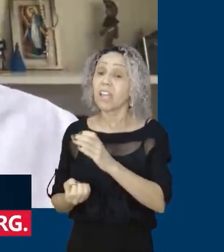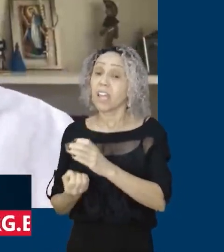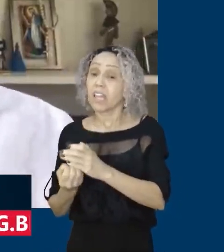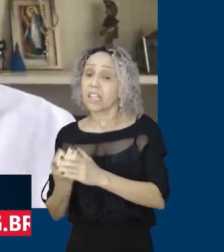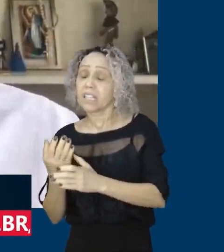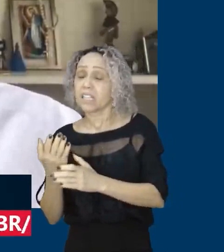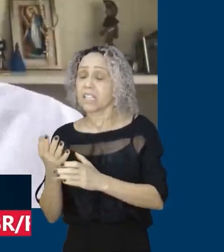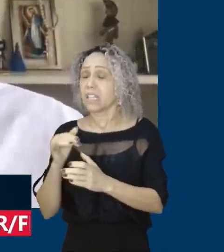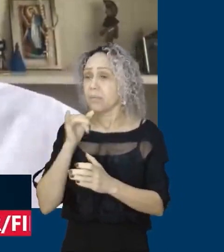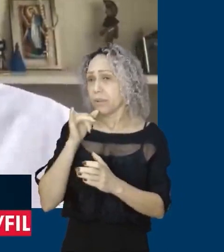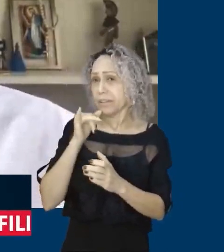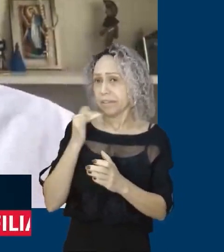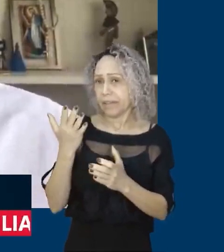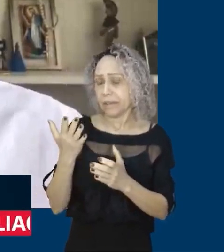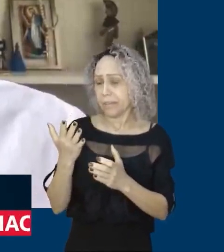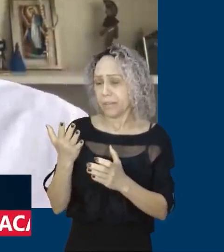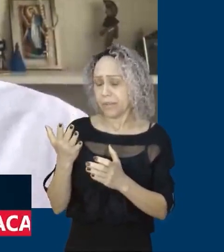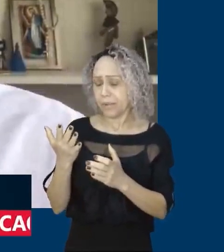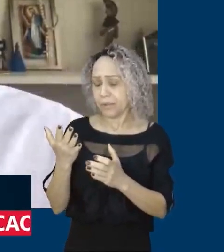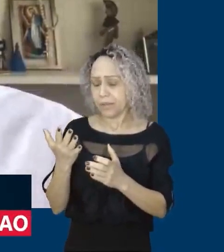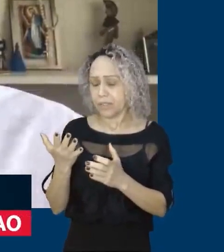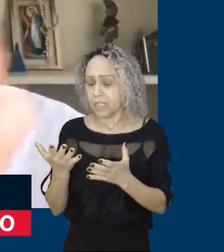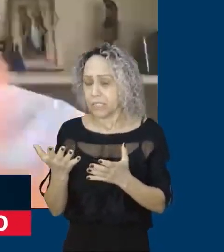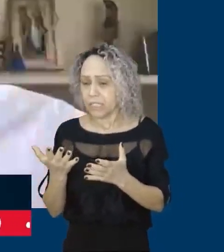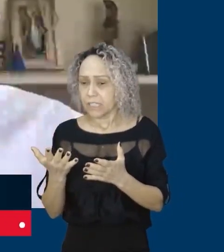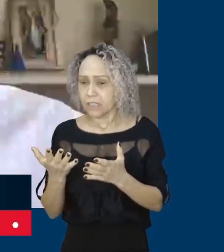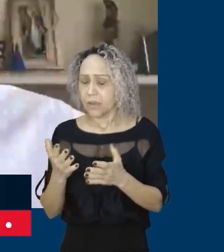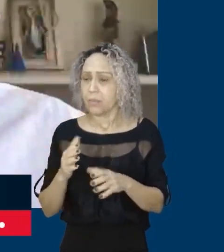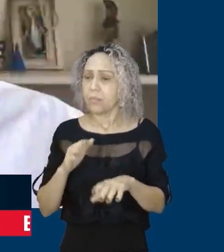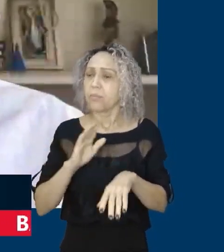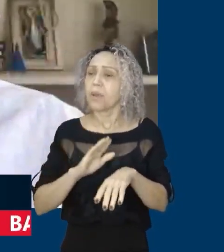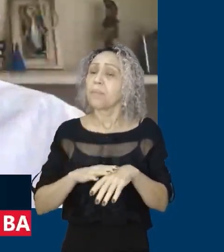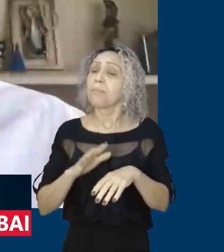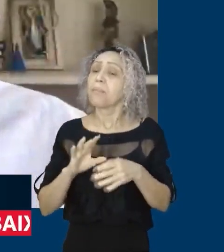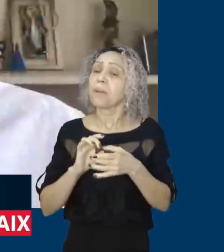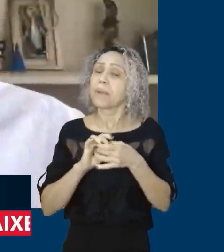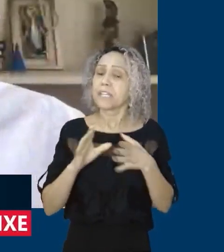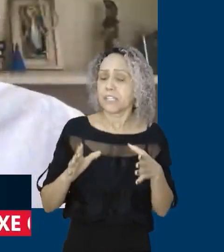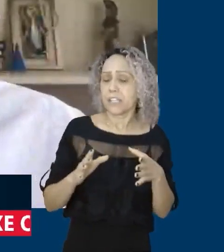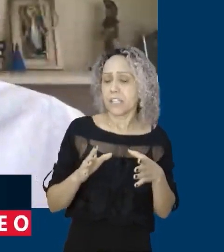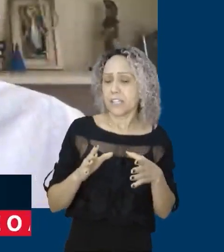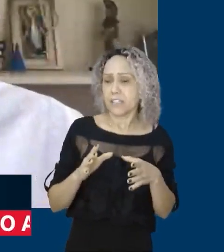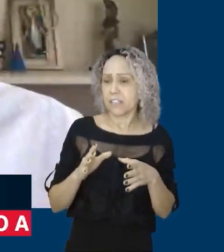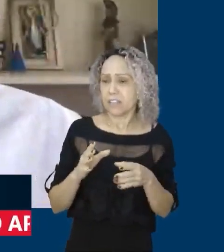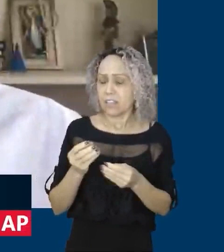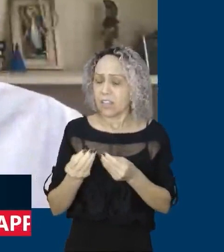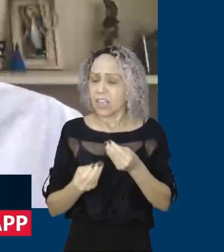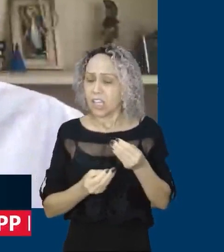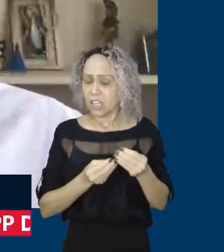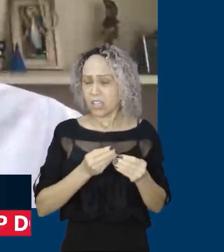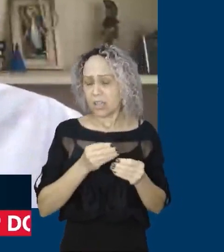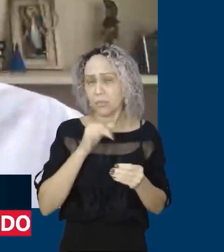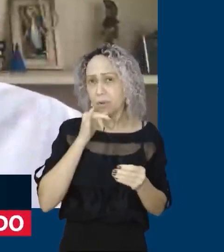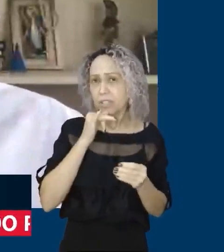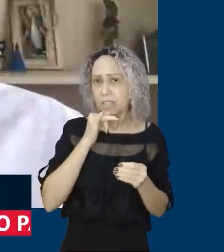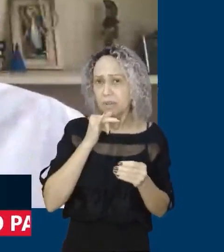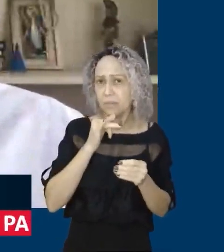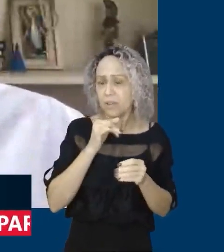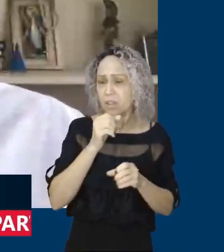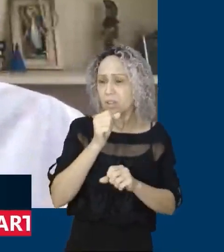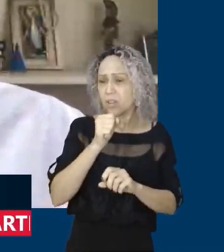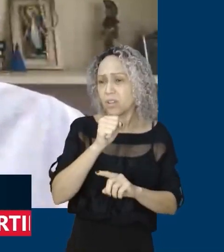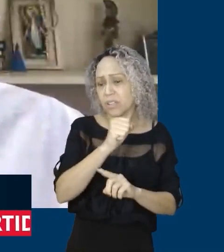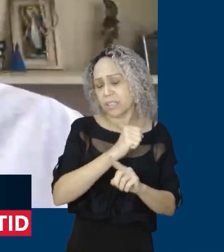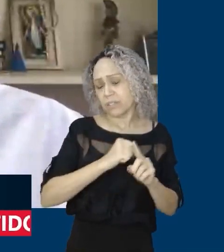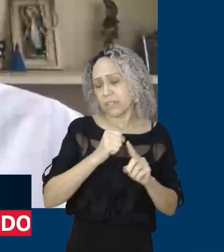por permanecer sem contato com o restante da sociedade brasileira e que essa